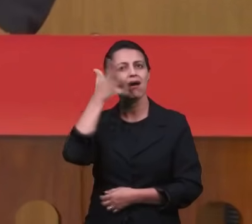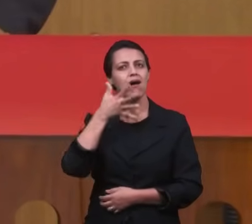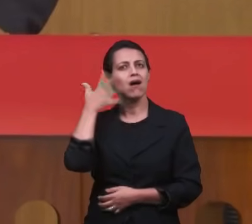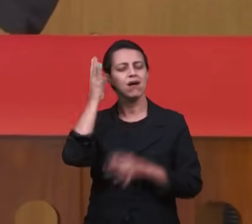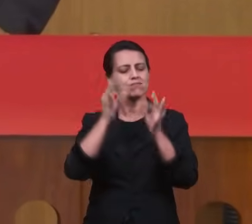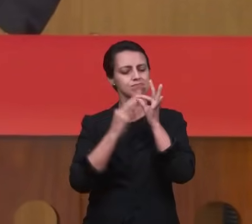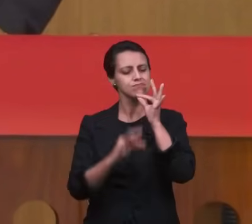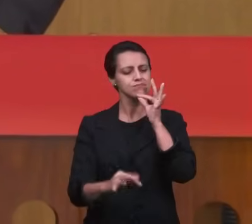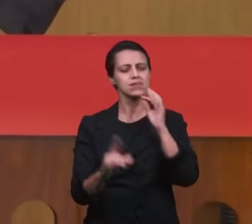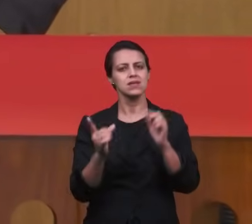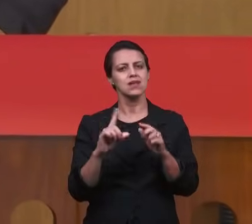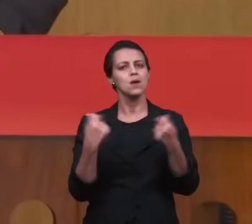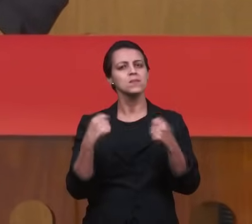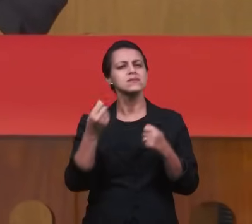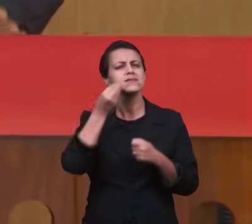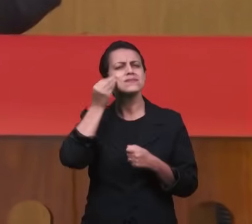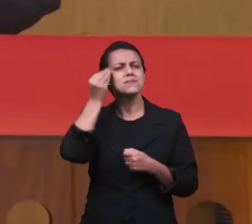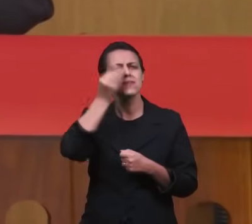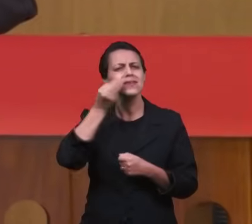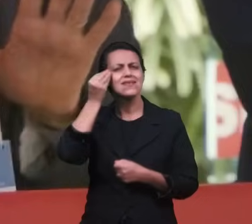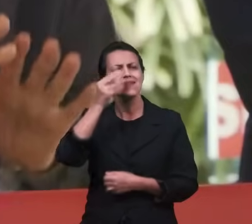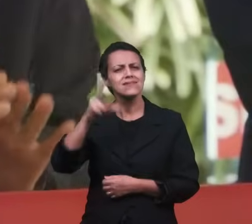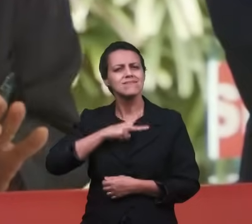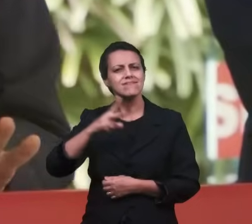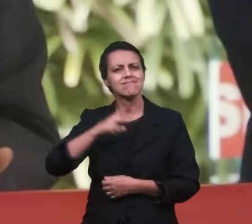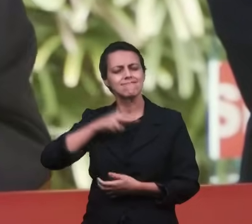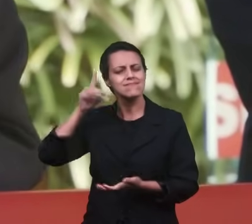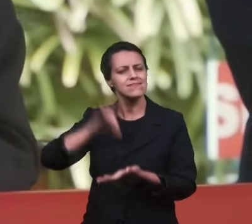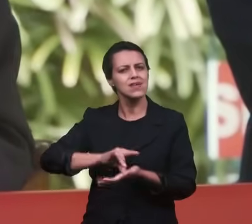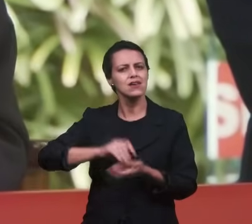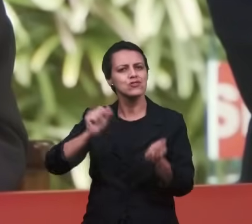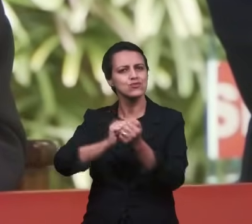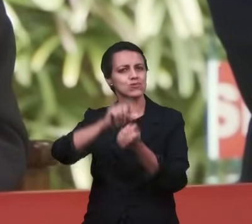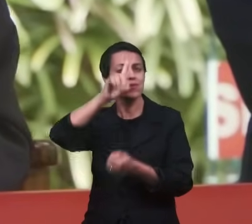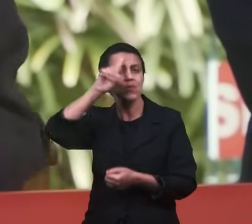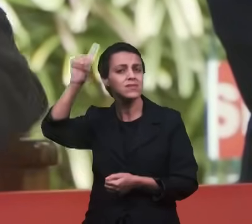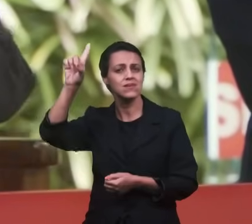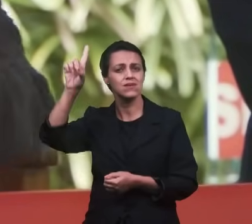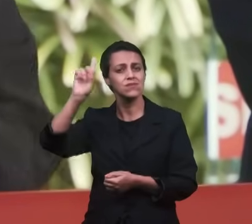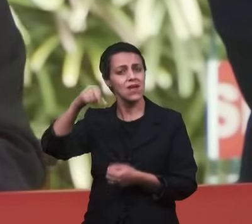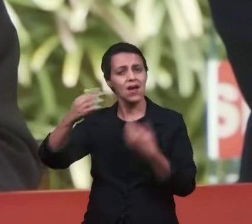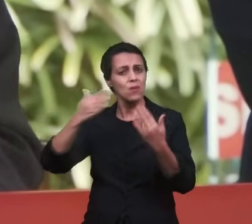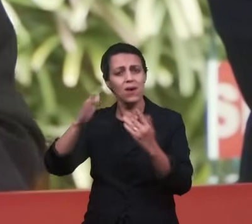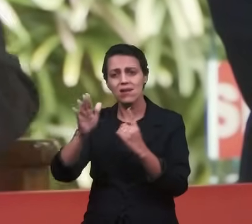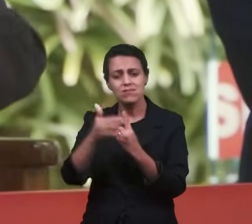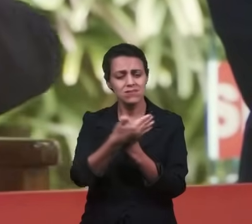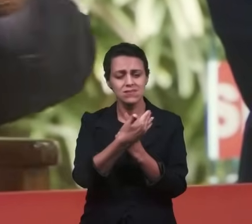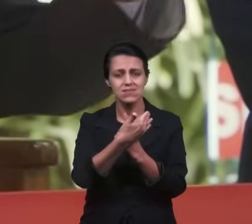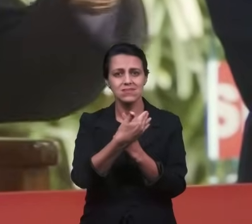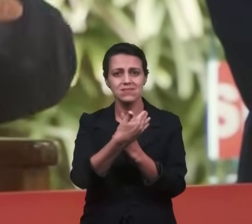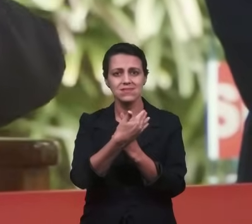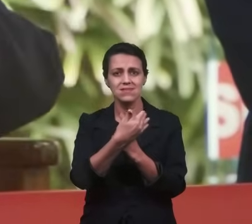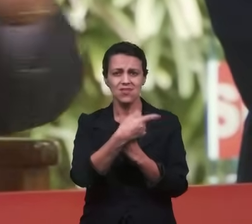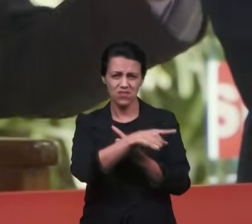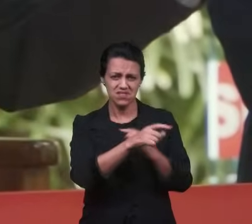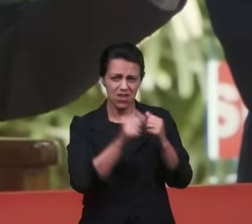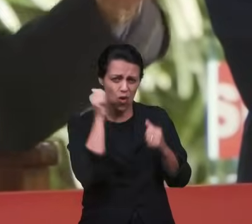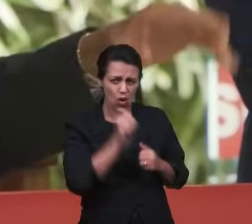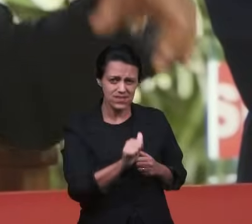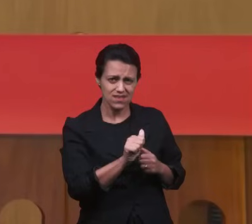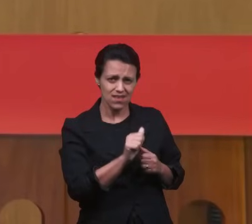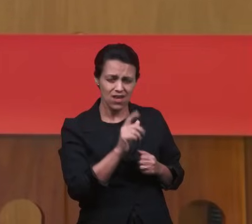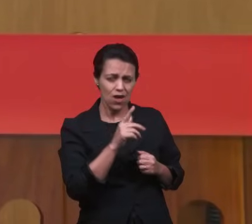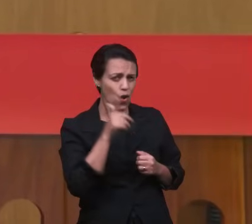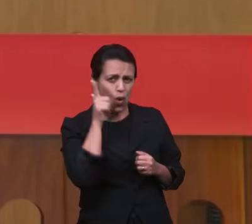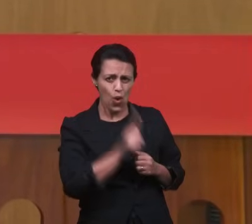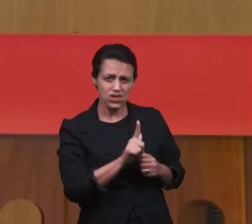e mais experiência pessoal com Deus. Essa hora é o seu refúgio. Nada vai mudar. Você não vai mudar o mundo, mas de jeito nenhum.